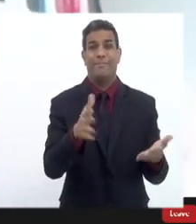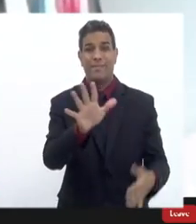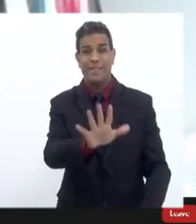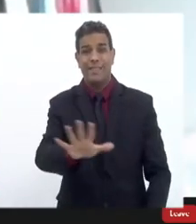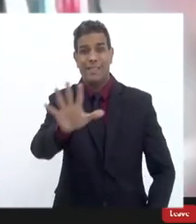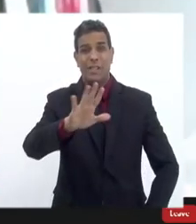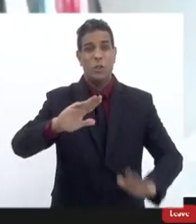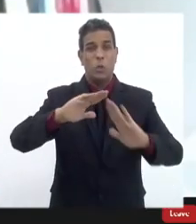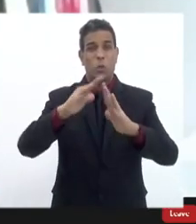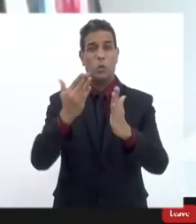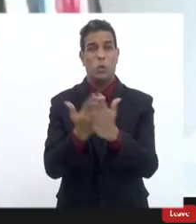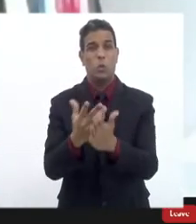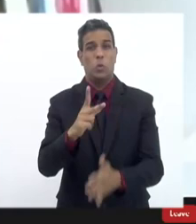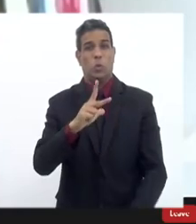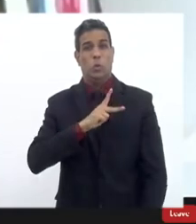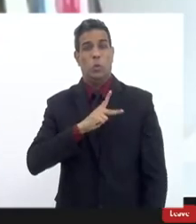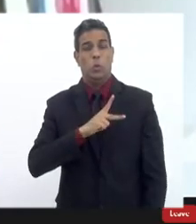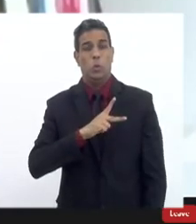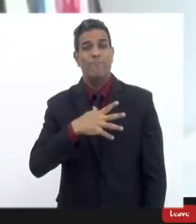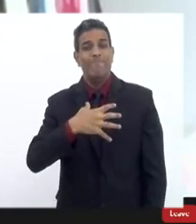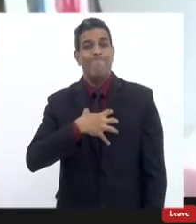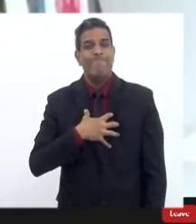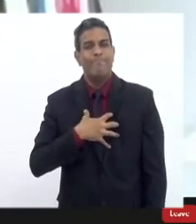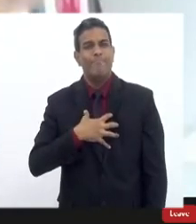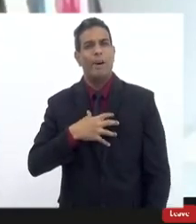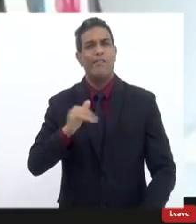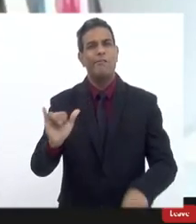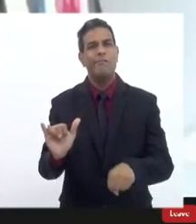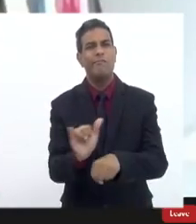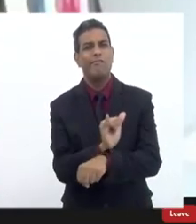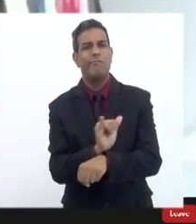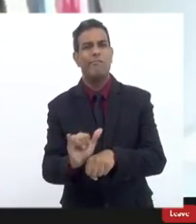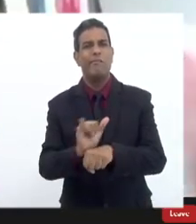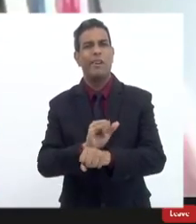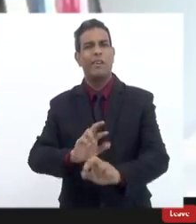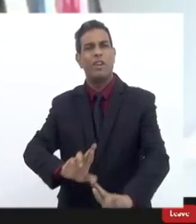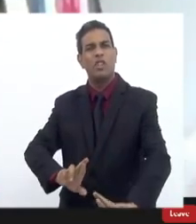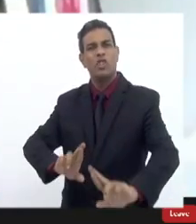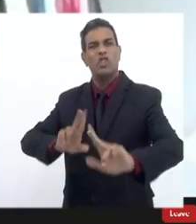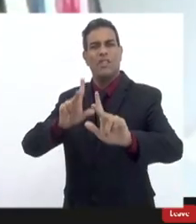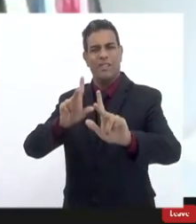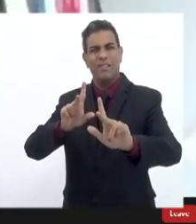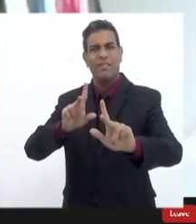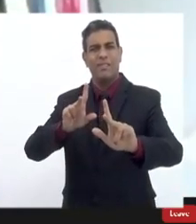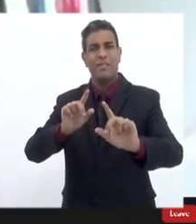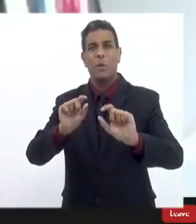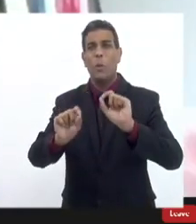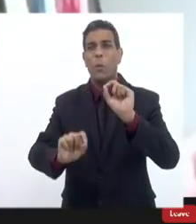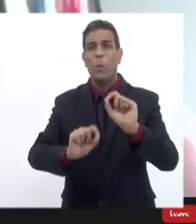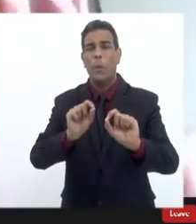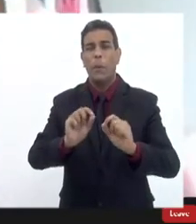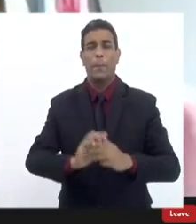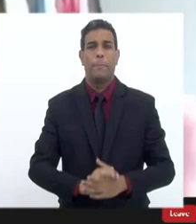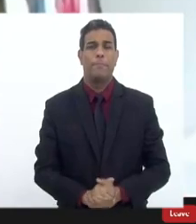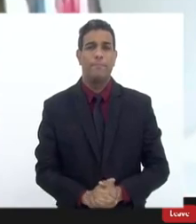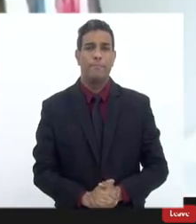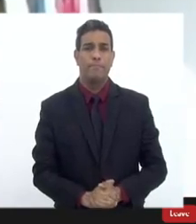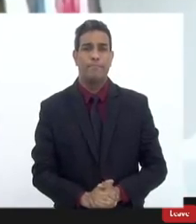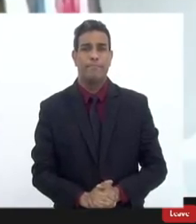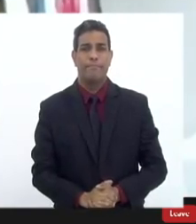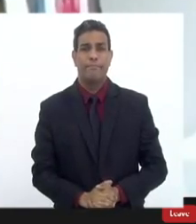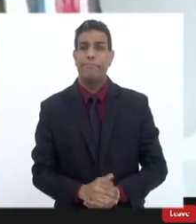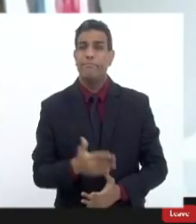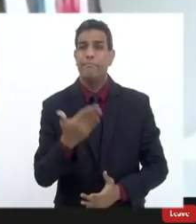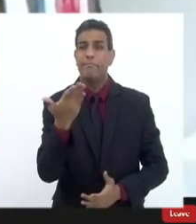particulares, elas têm uma outra estrutura, uma outra configuração, e os